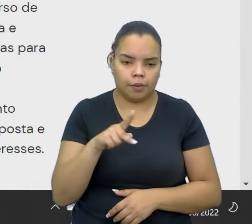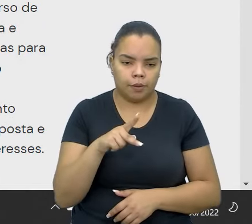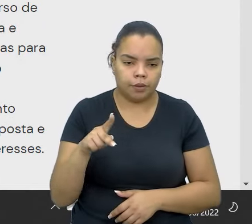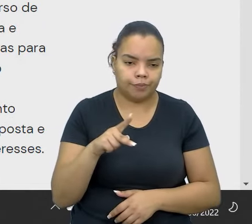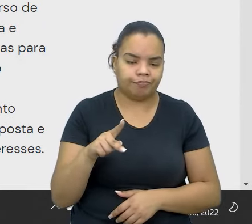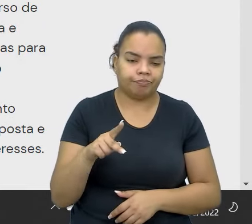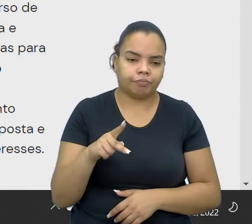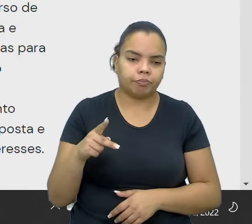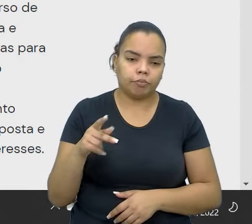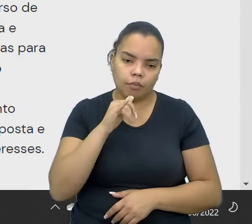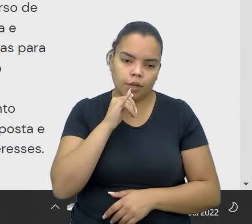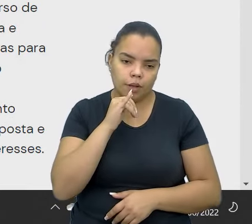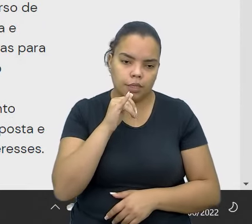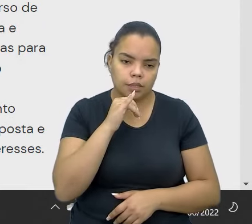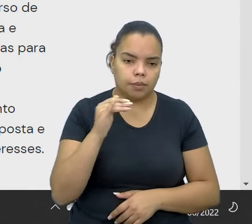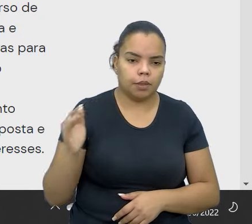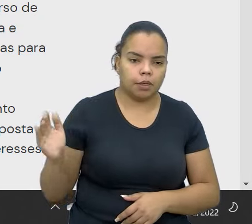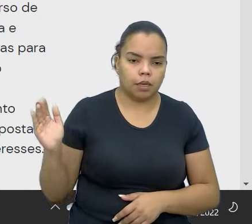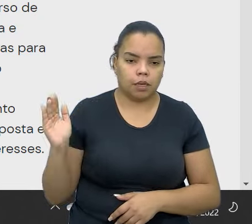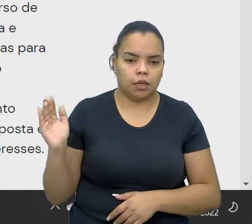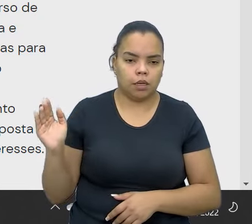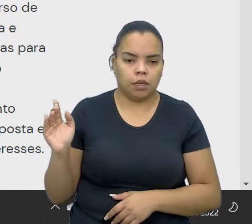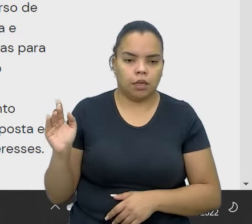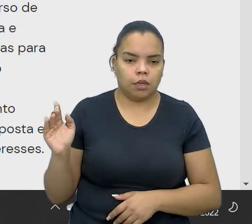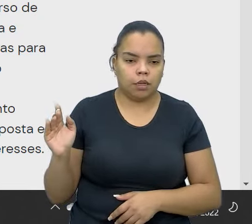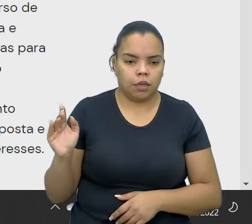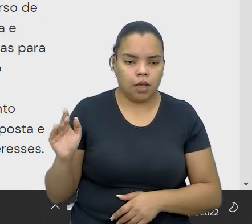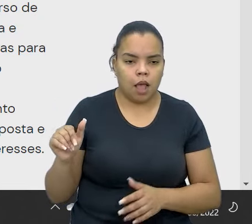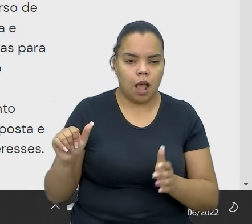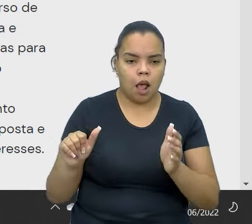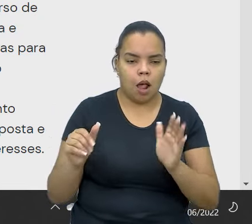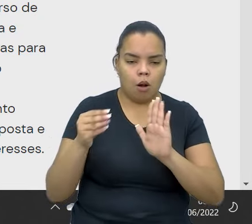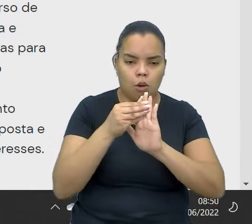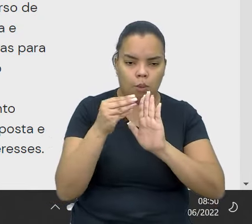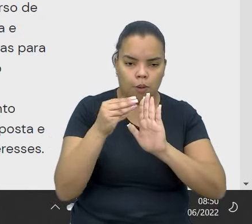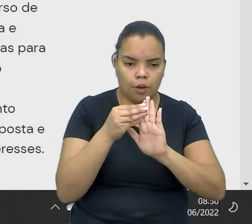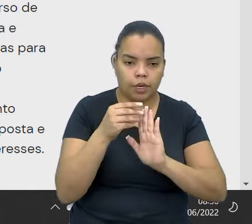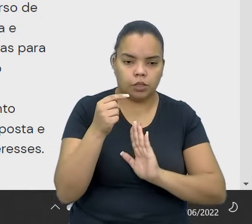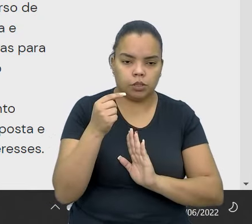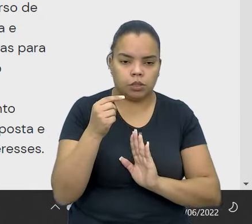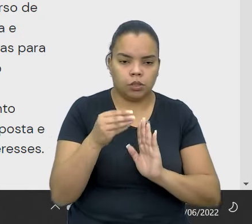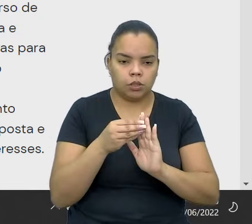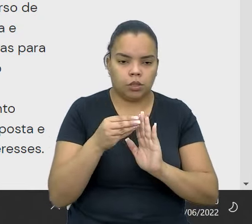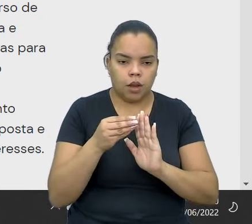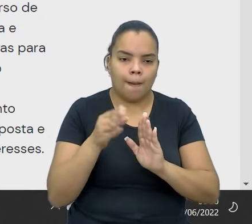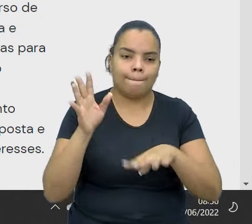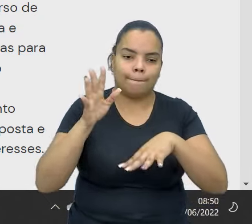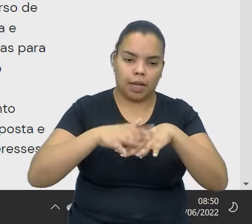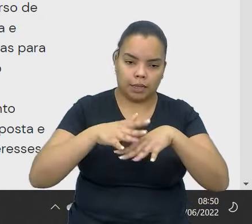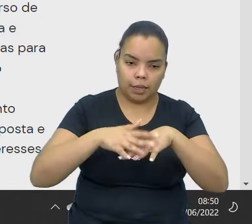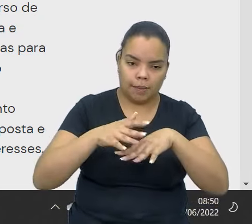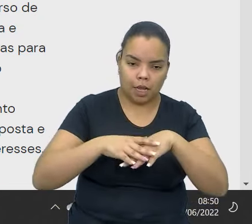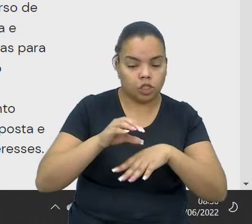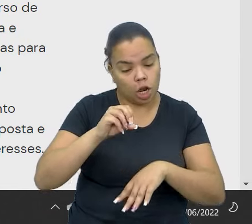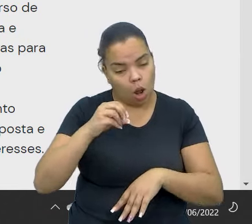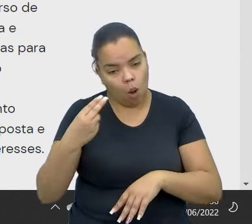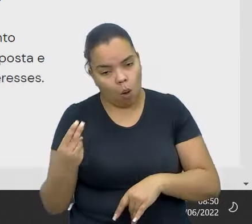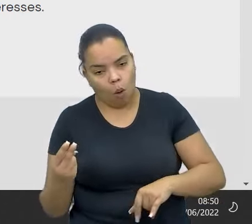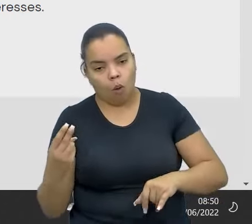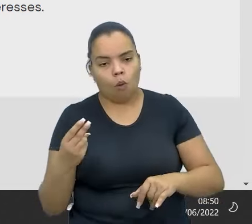pouco pra gente, mas aqui está destacando também, né? Ele é um componente indicado aí para os professores de matemática ou